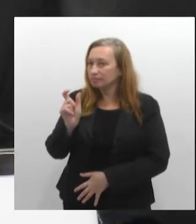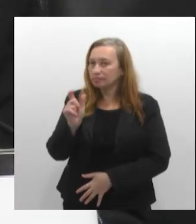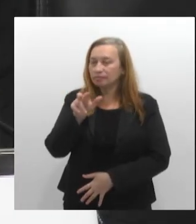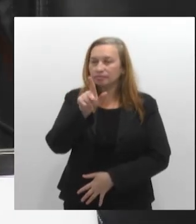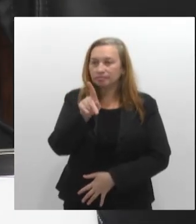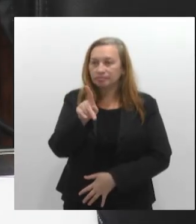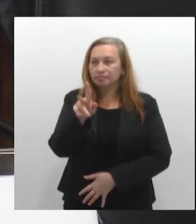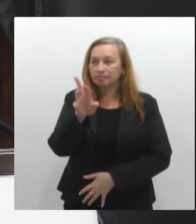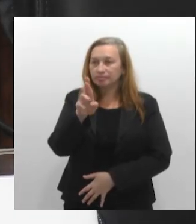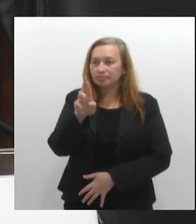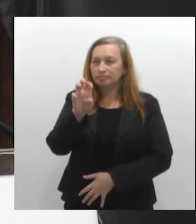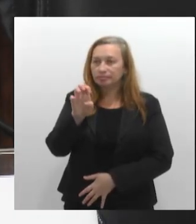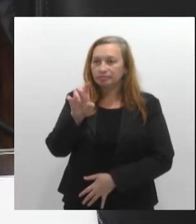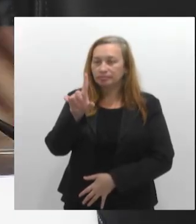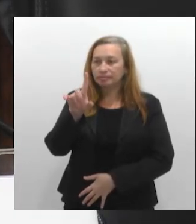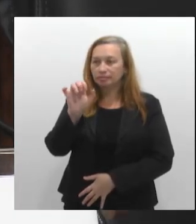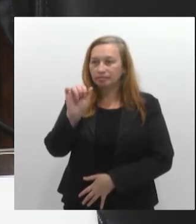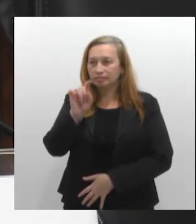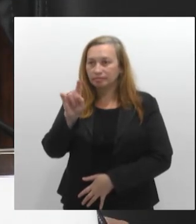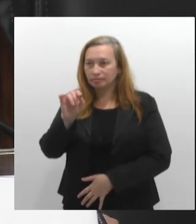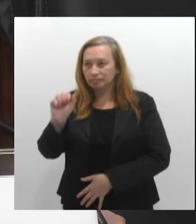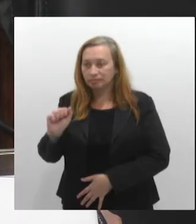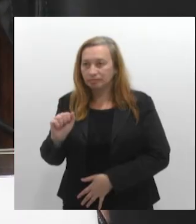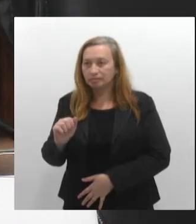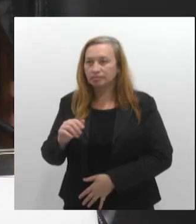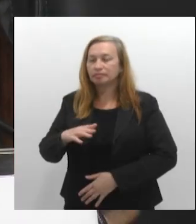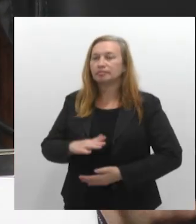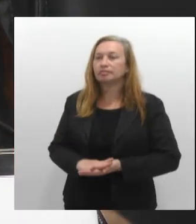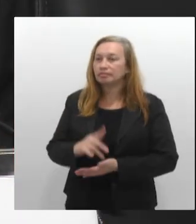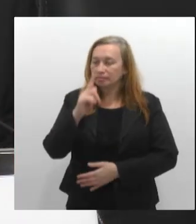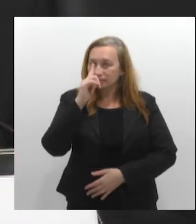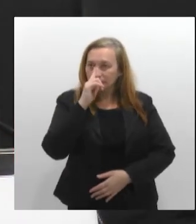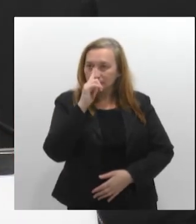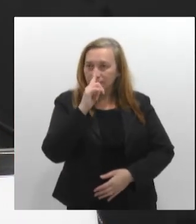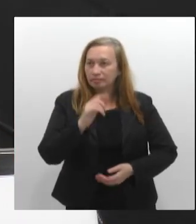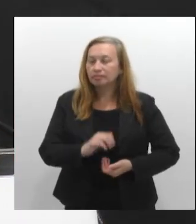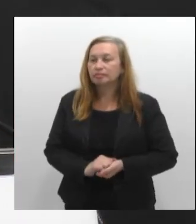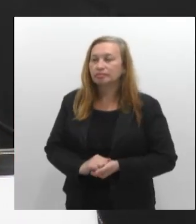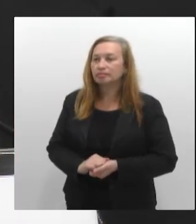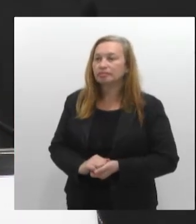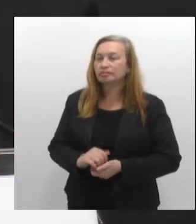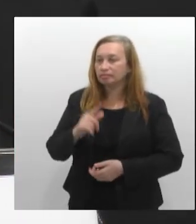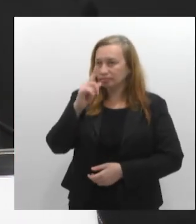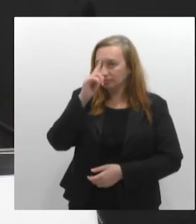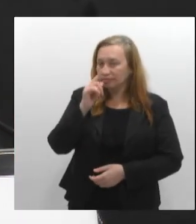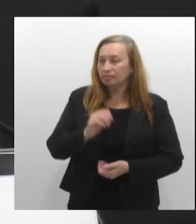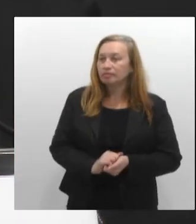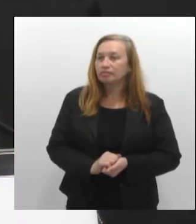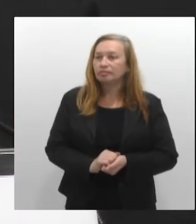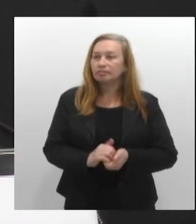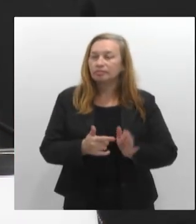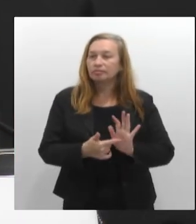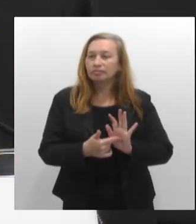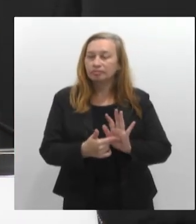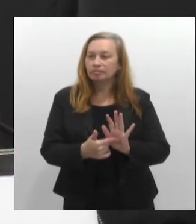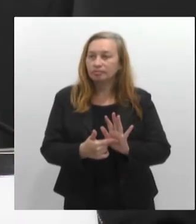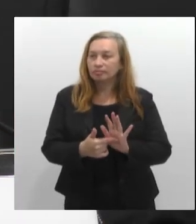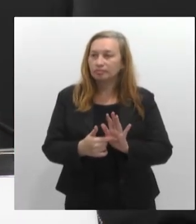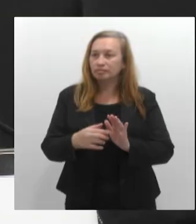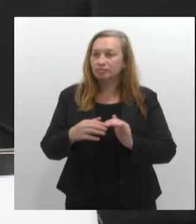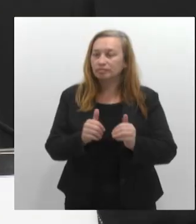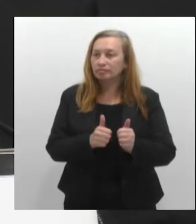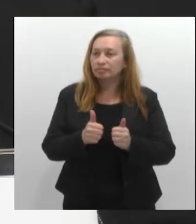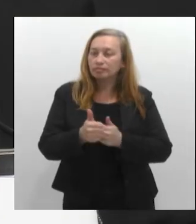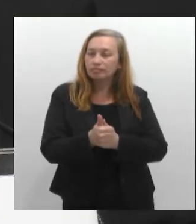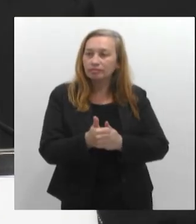prelazia, quando no meu péssimo latim, prelatio, que diz levar à frente, é o sentido original, que